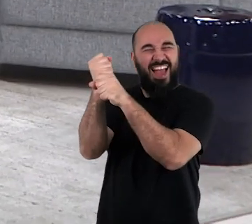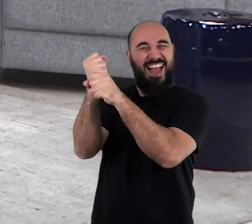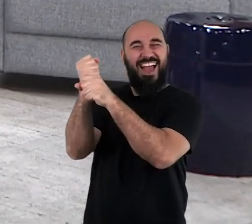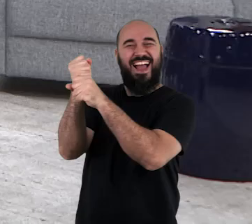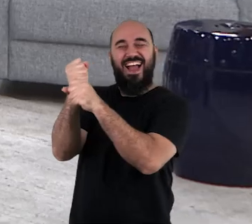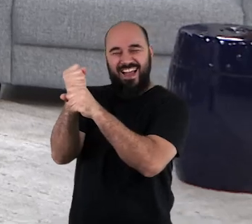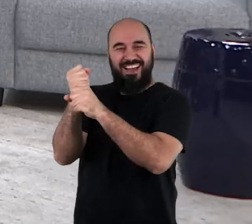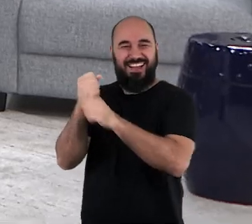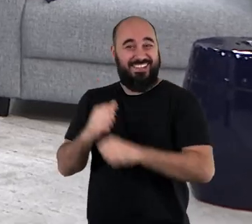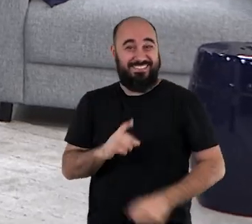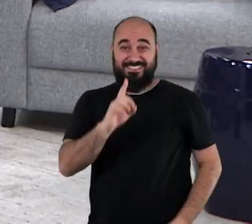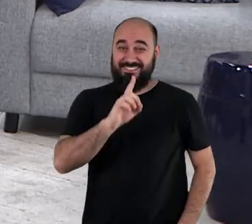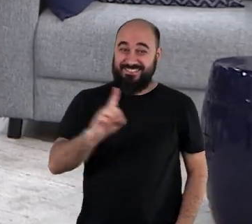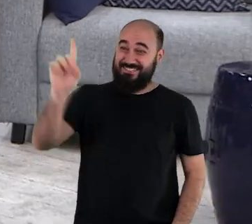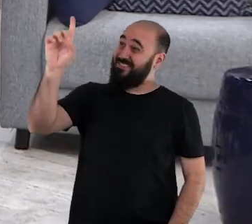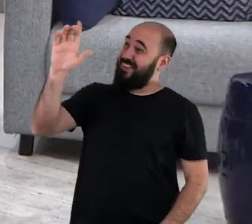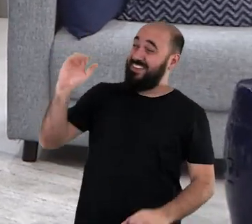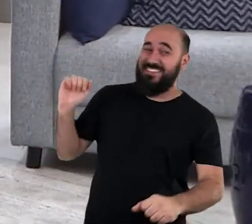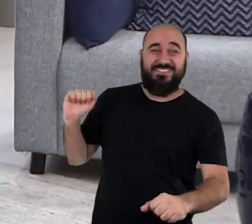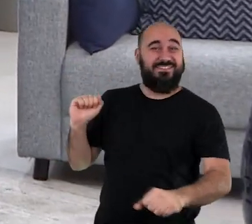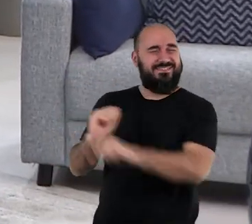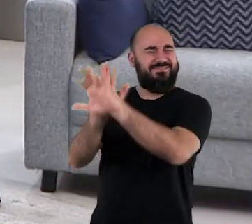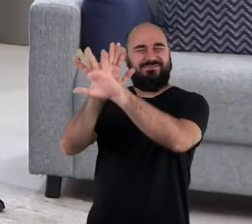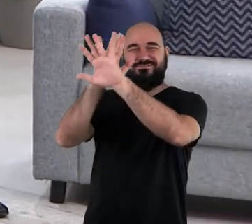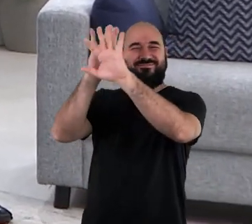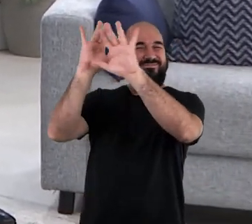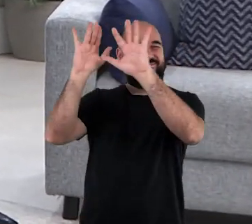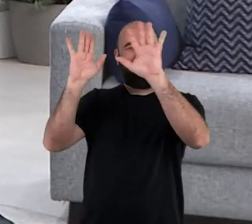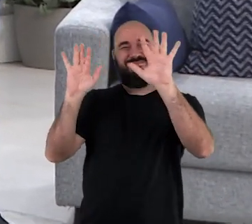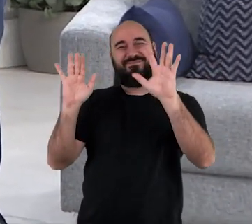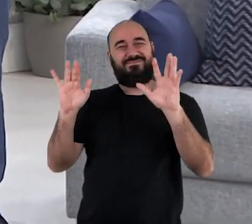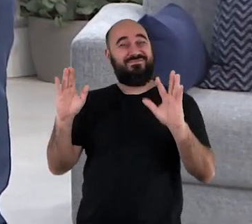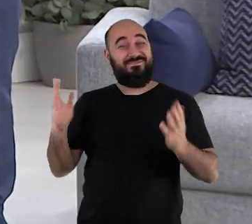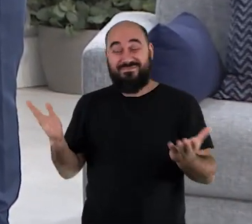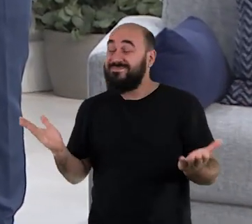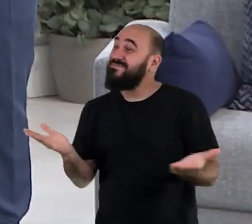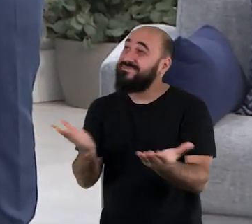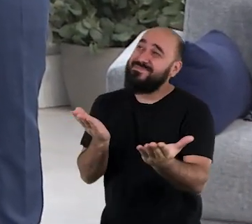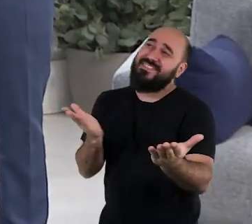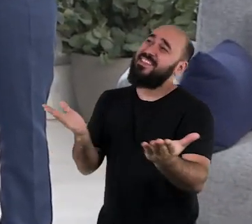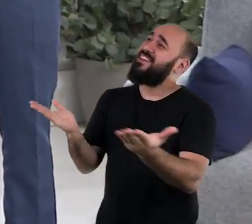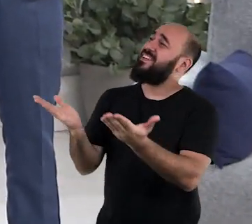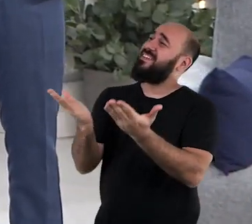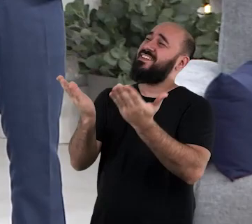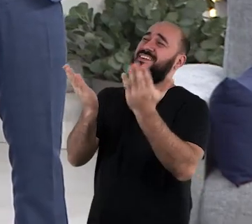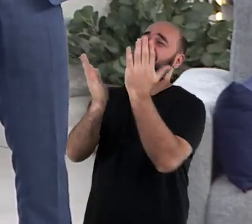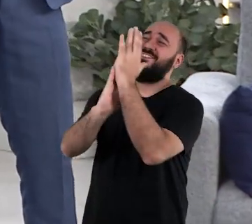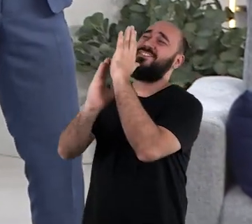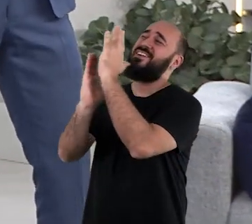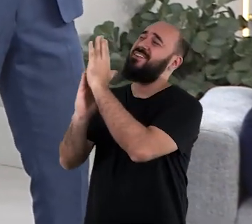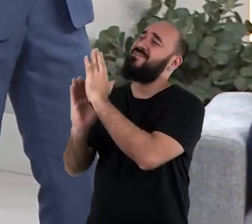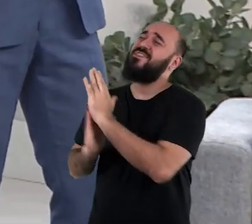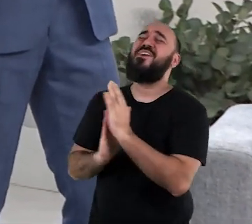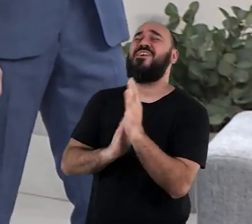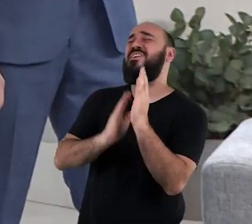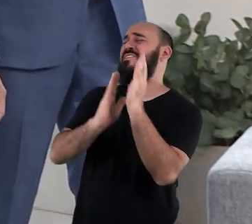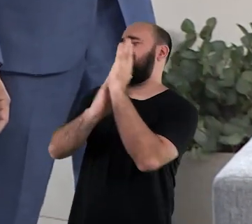confiar. A Deus seja glória, a Deus seja glória e todo